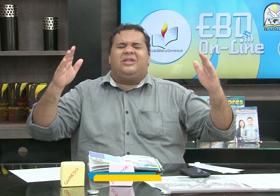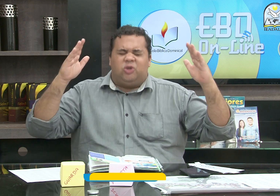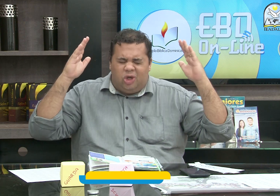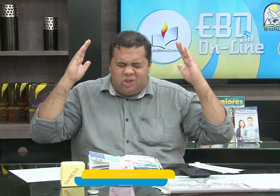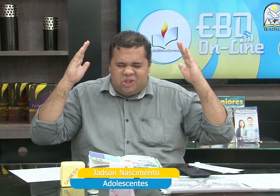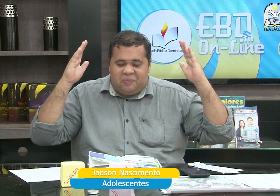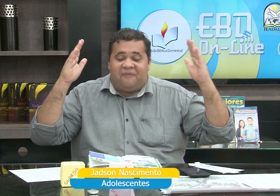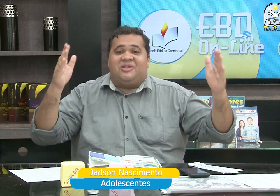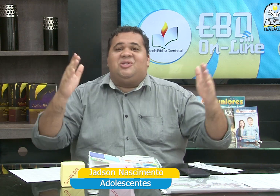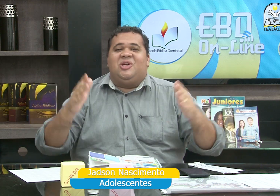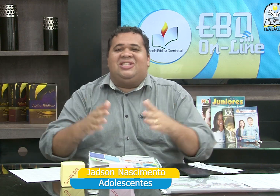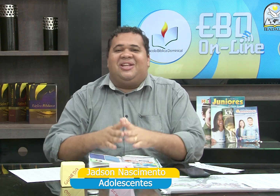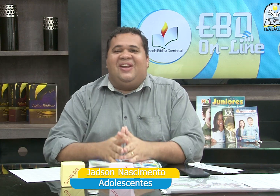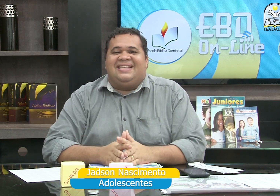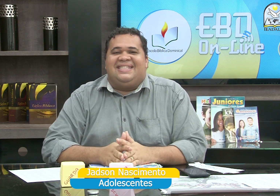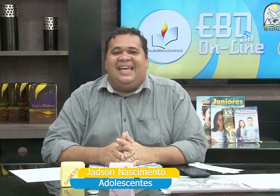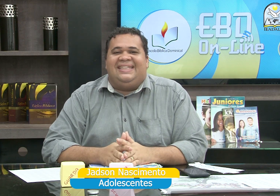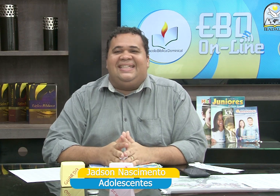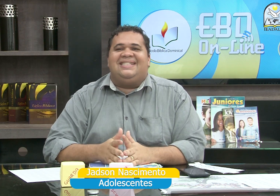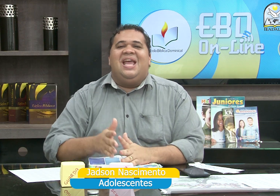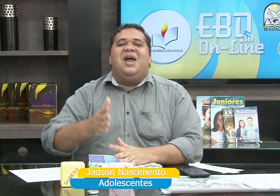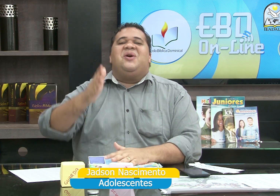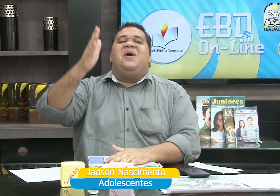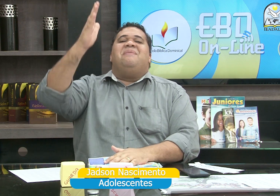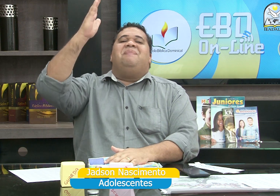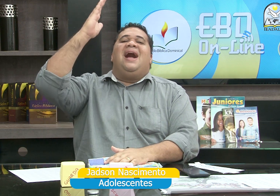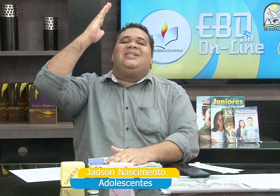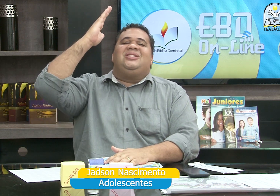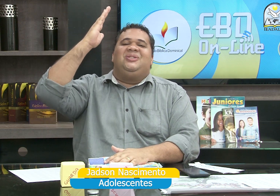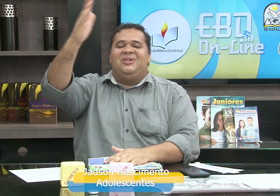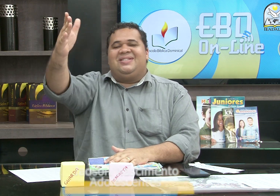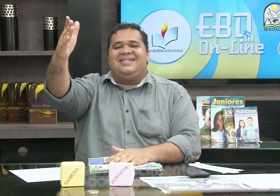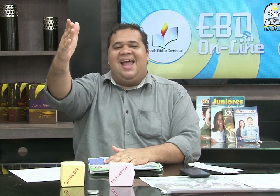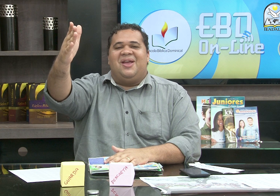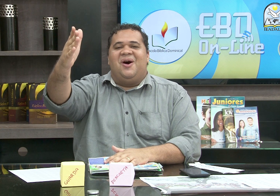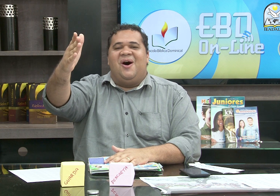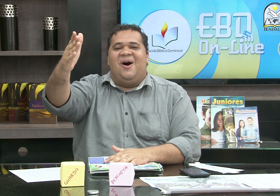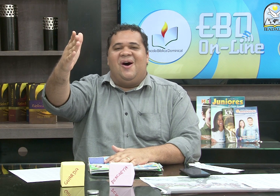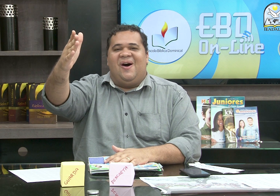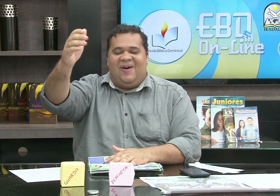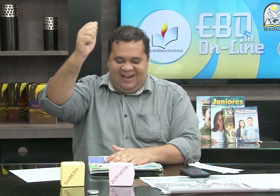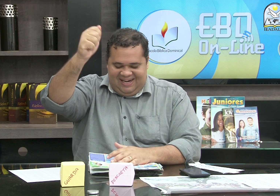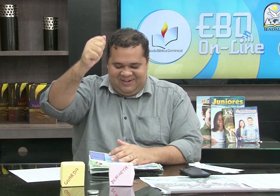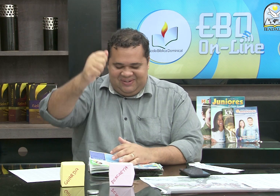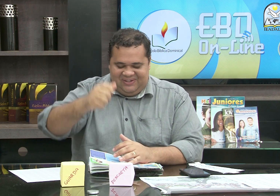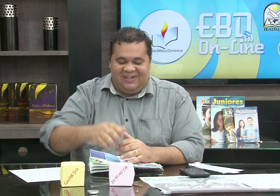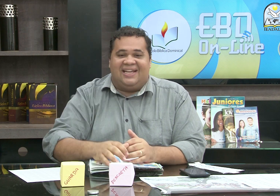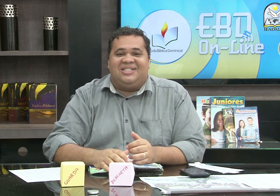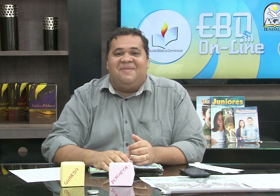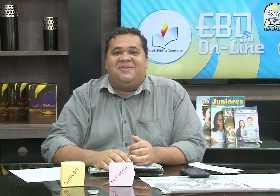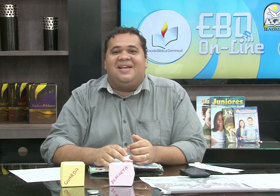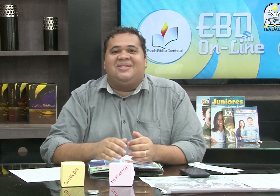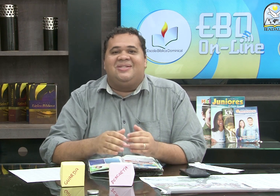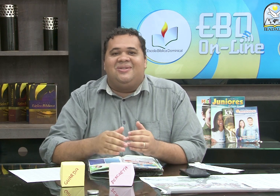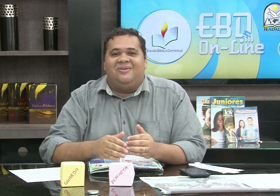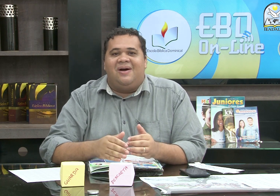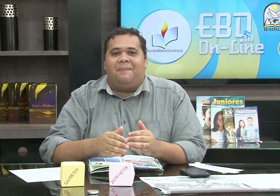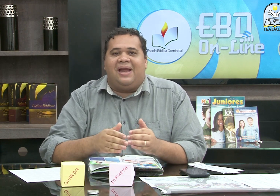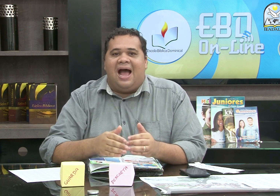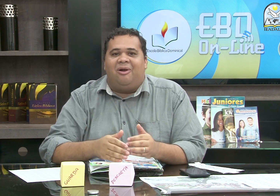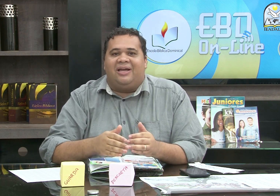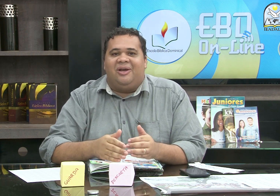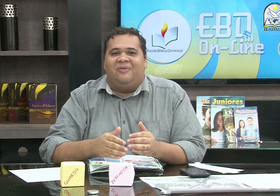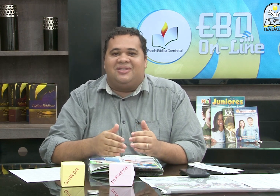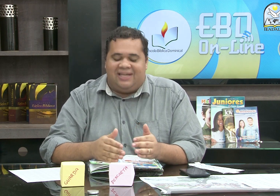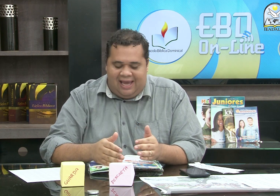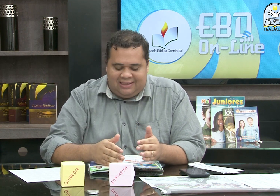Saúdo a todos os professores de adolescentes com a paz do Senhor Aleluia Estamos mais uma